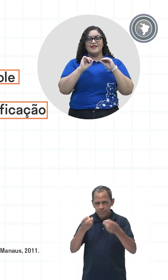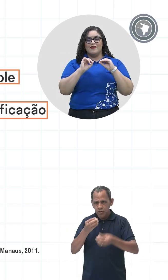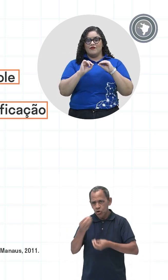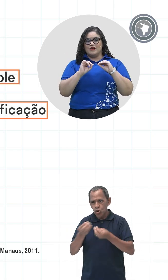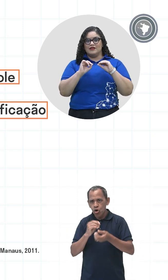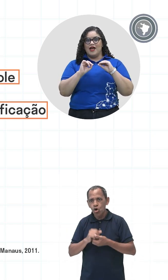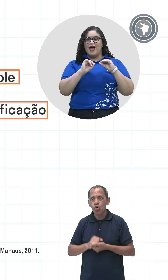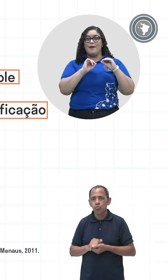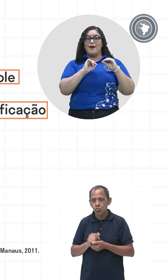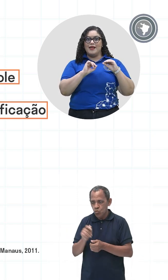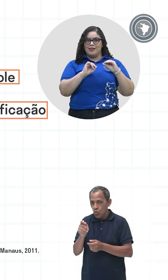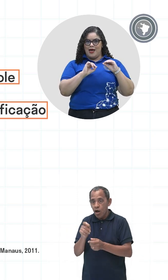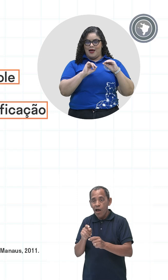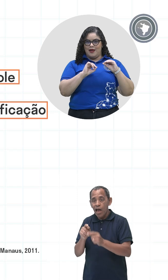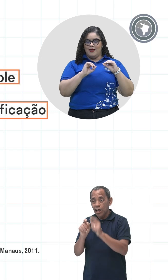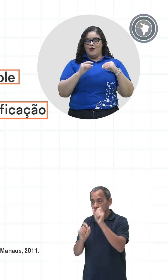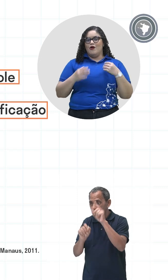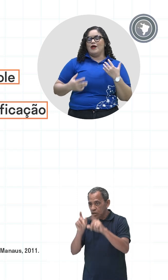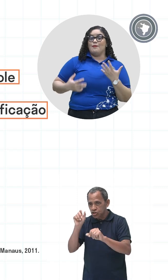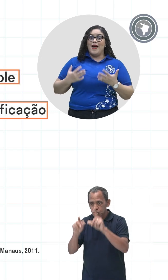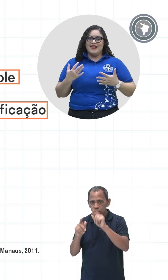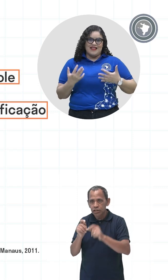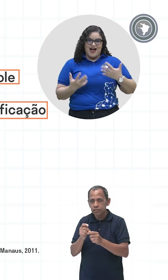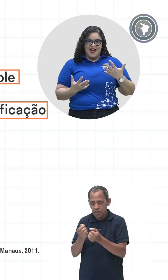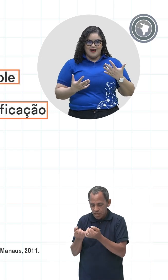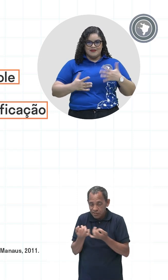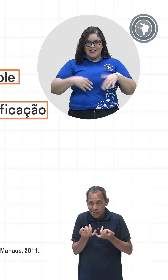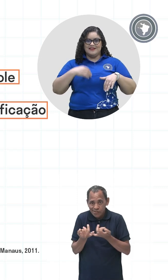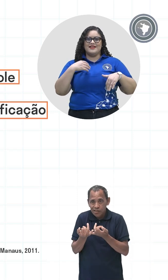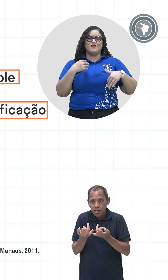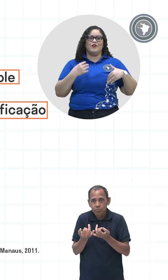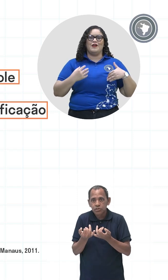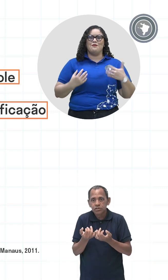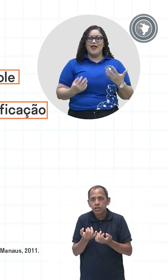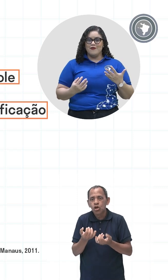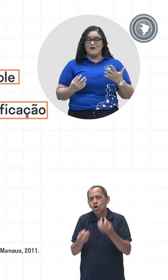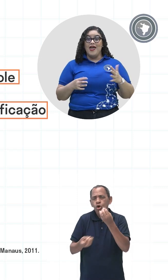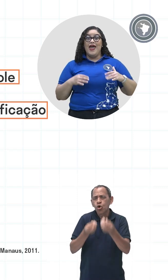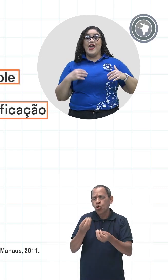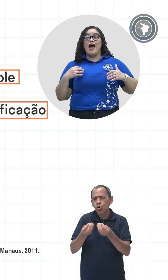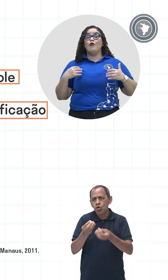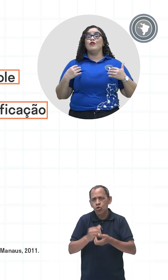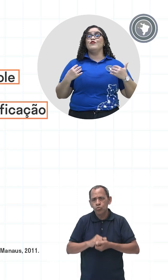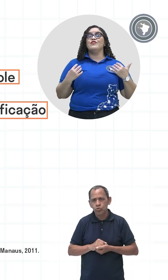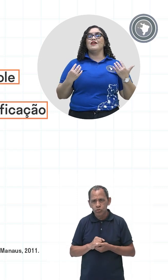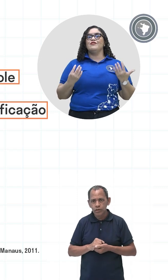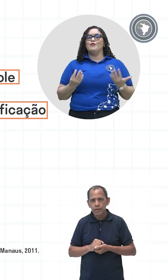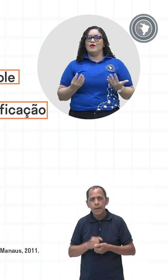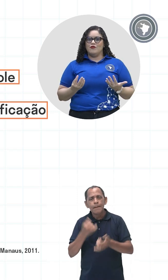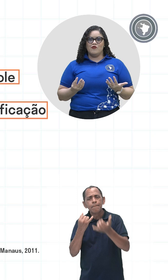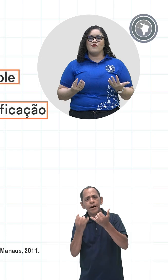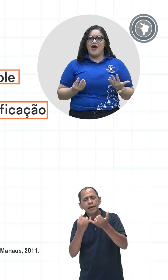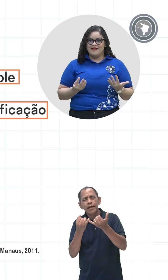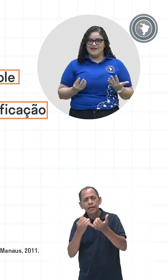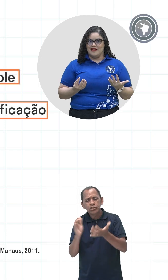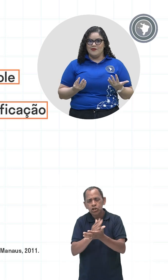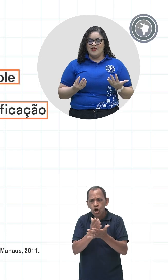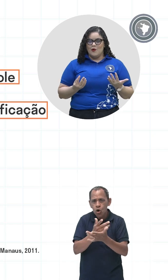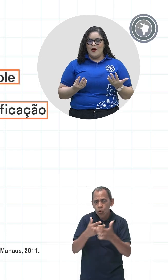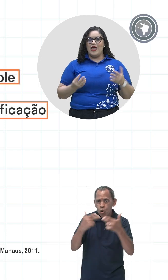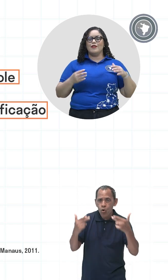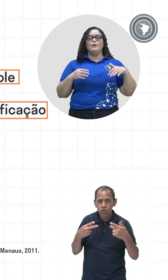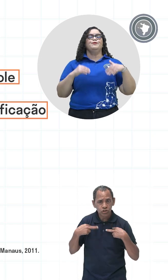já se levanta a bailar. Ora, bailar intencionalmente é algo que os seres humanos